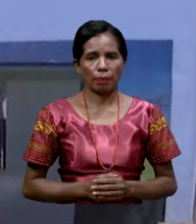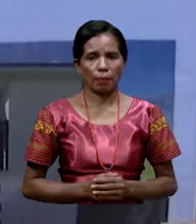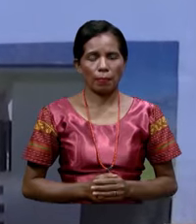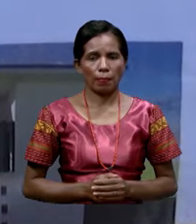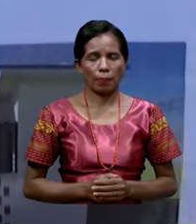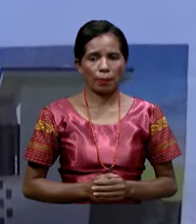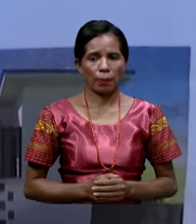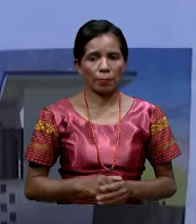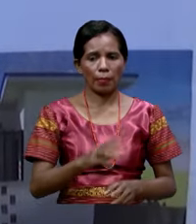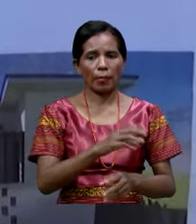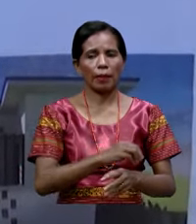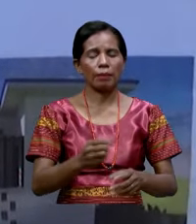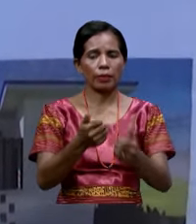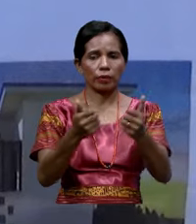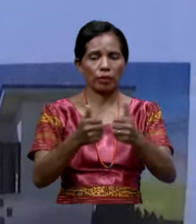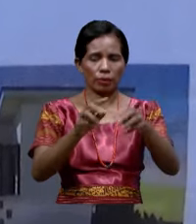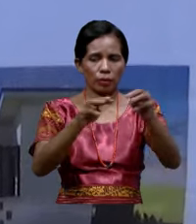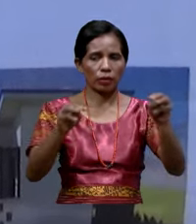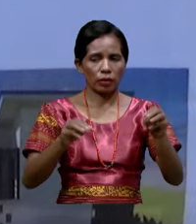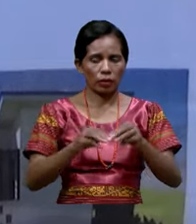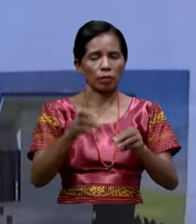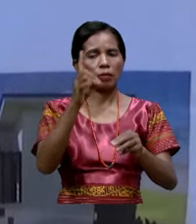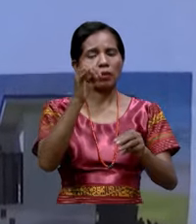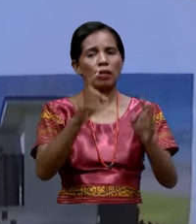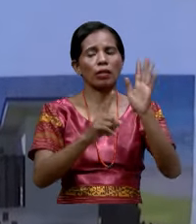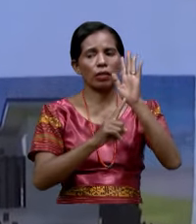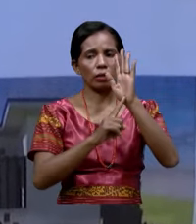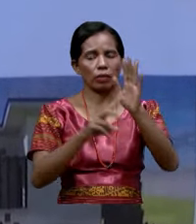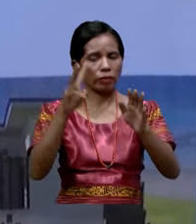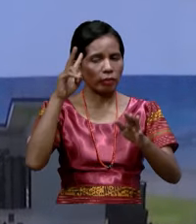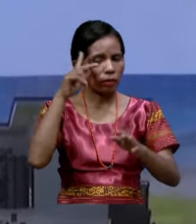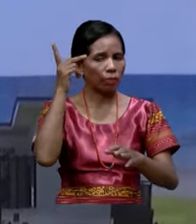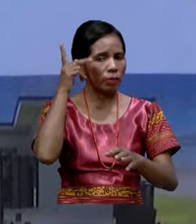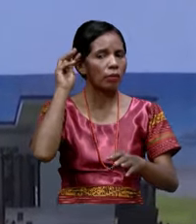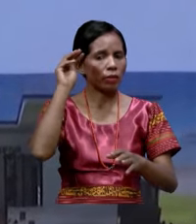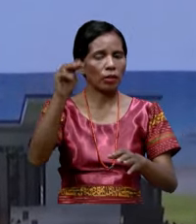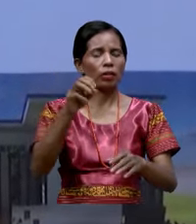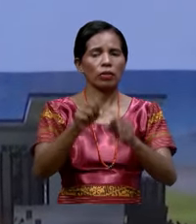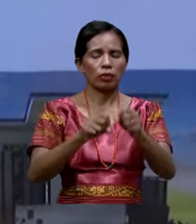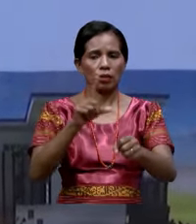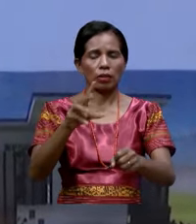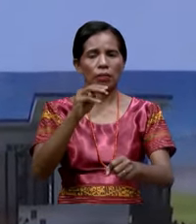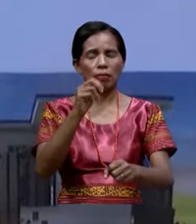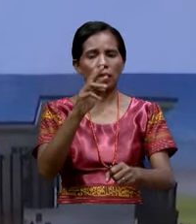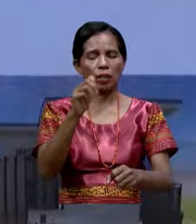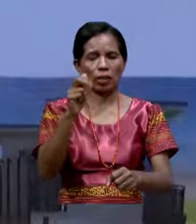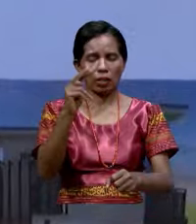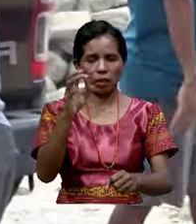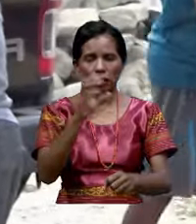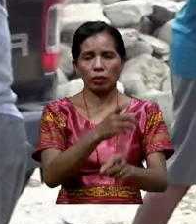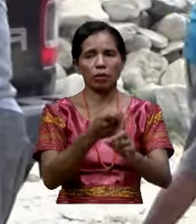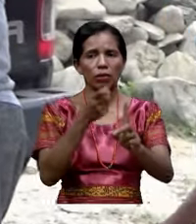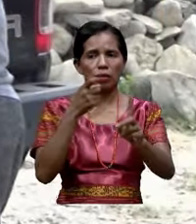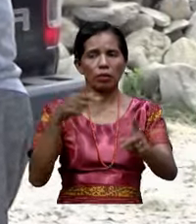Foi lá na autoridade do município dele hatou proposta ba vice-primeiro-ministro assunto social Mariano Asanami liu